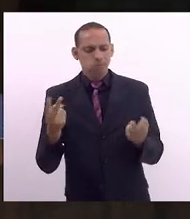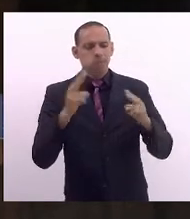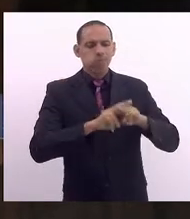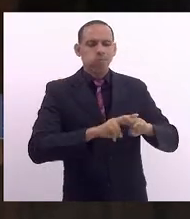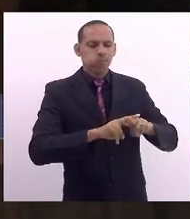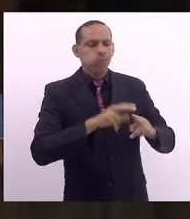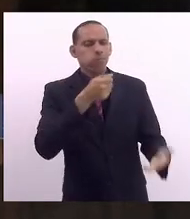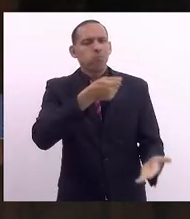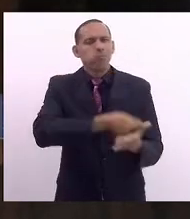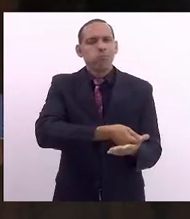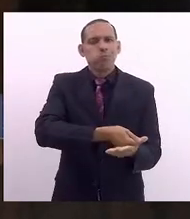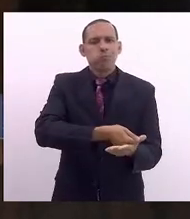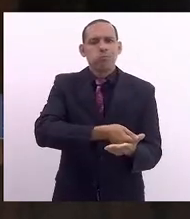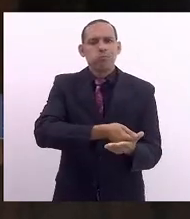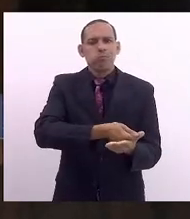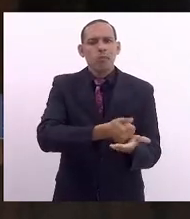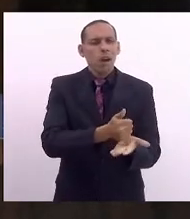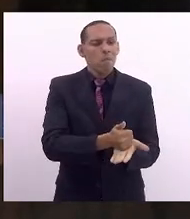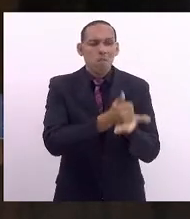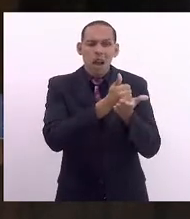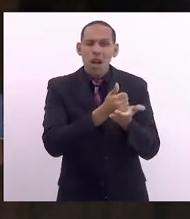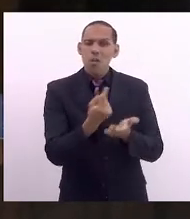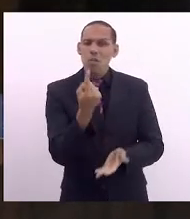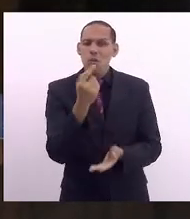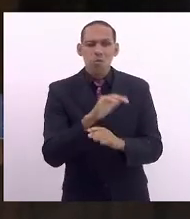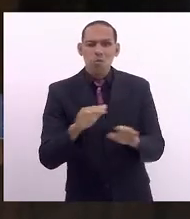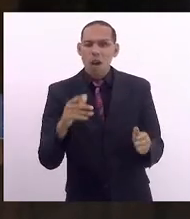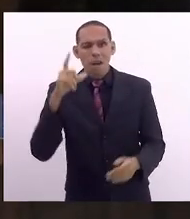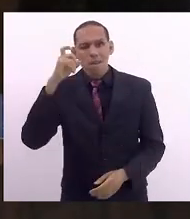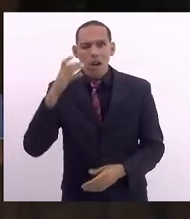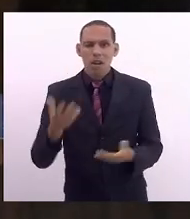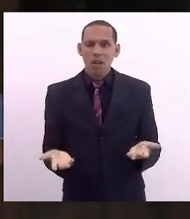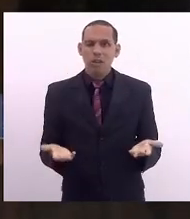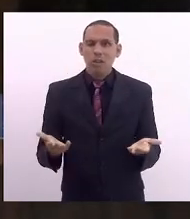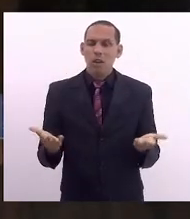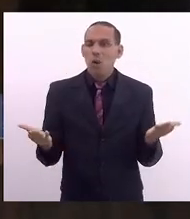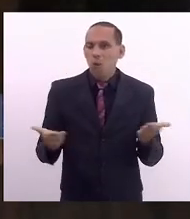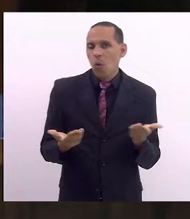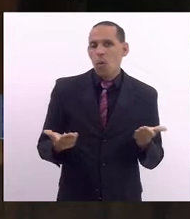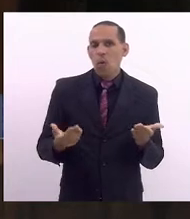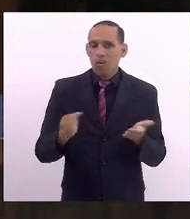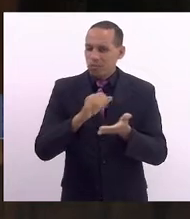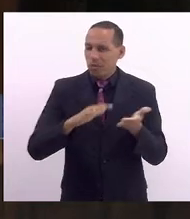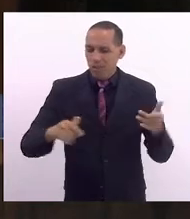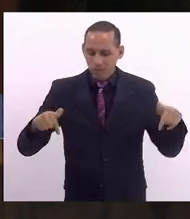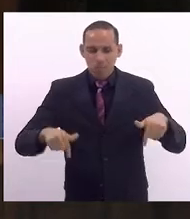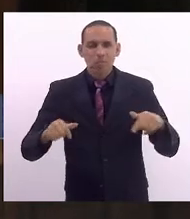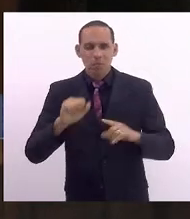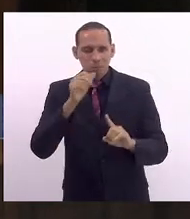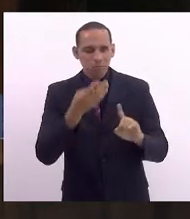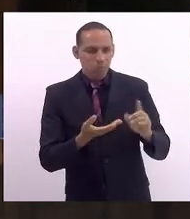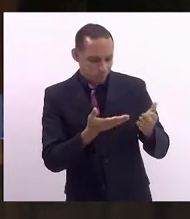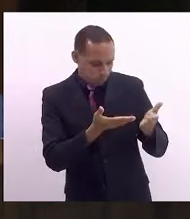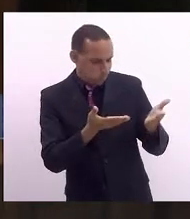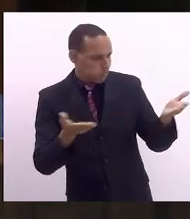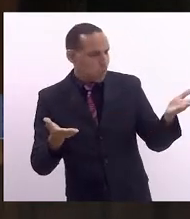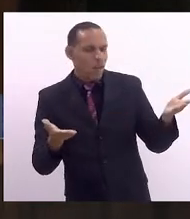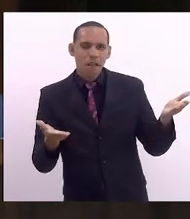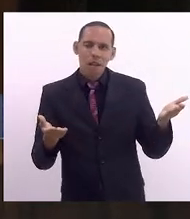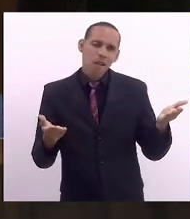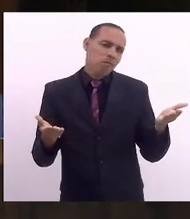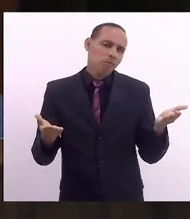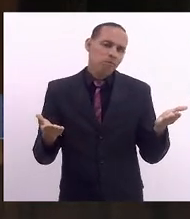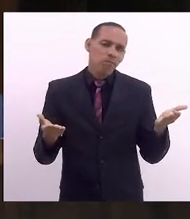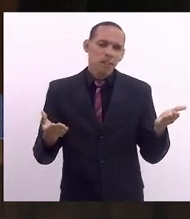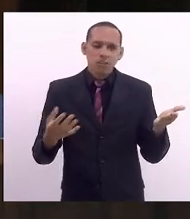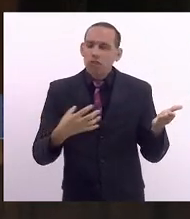que sustentam a condenação desses jovens. Então, para nós produzir hoje essa atividade, homenageá-los, é de alguma